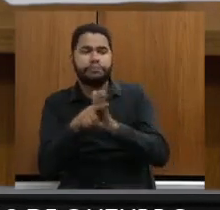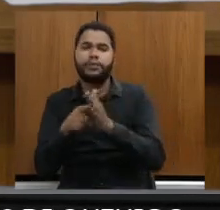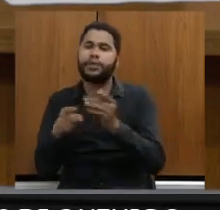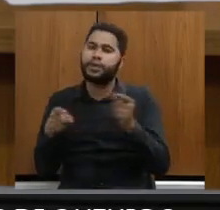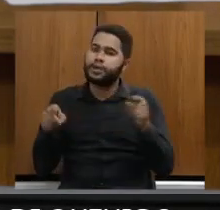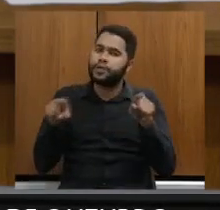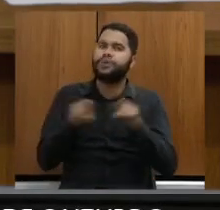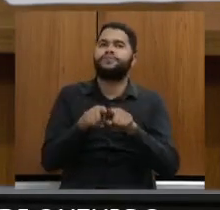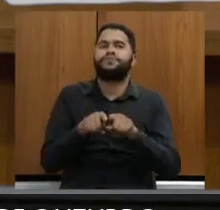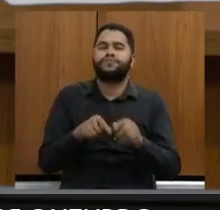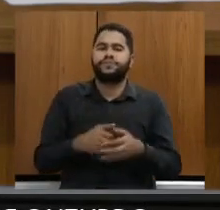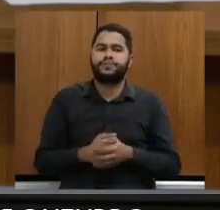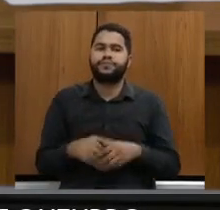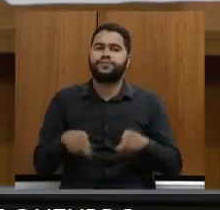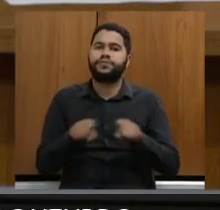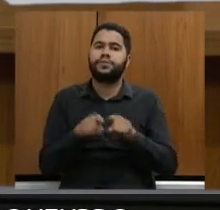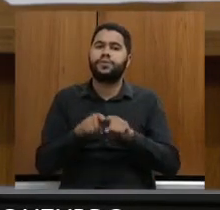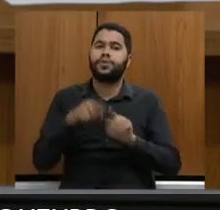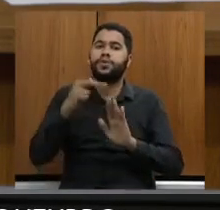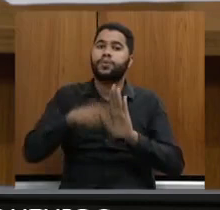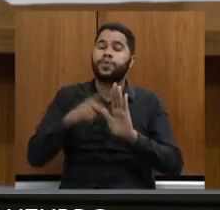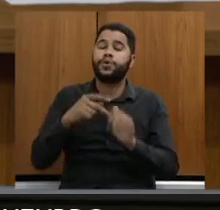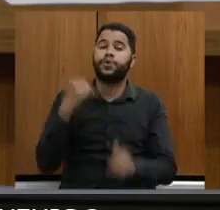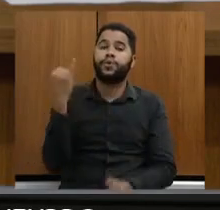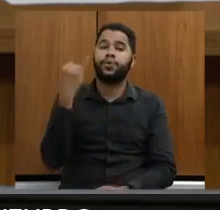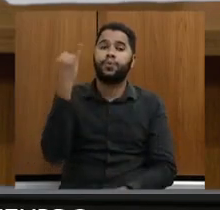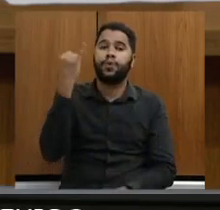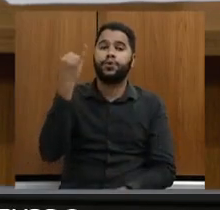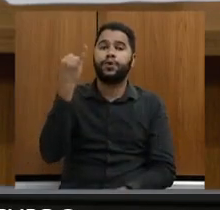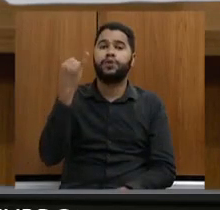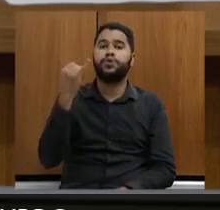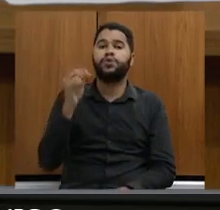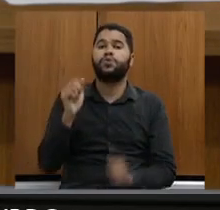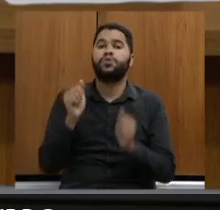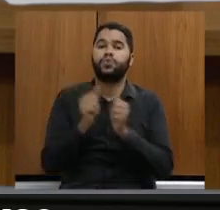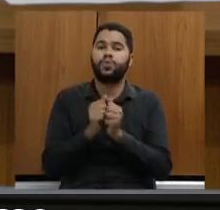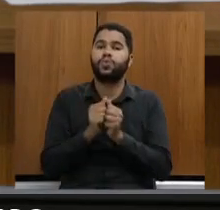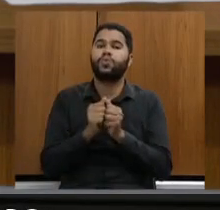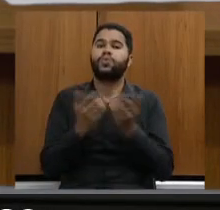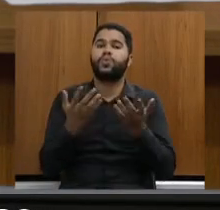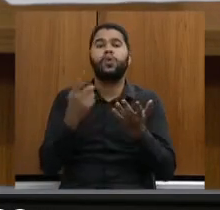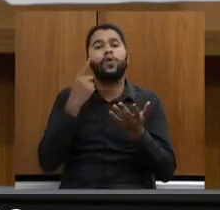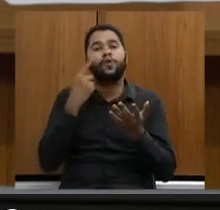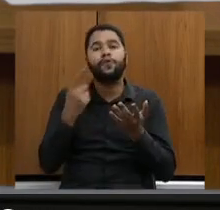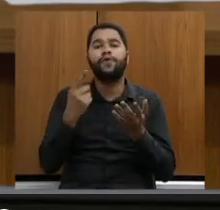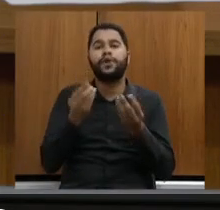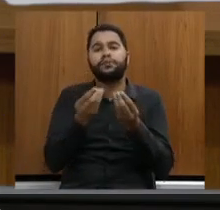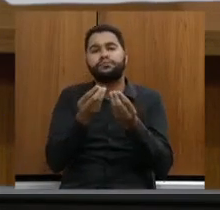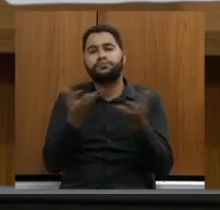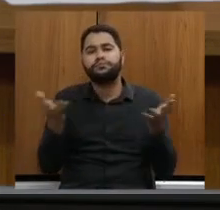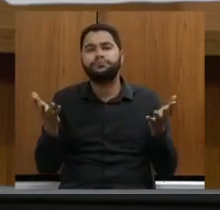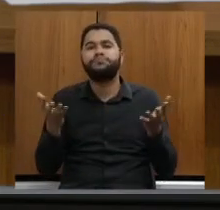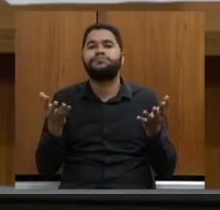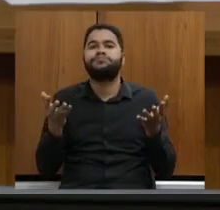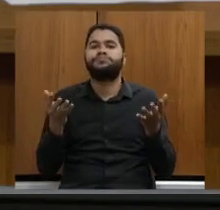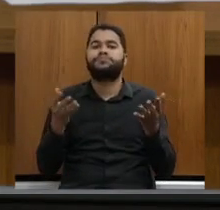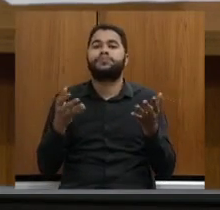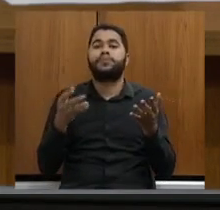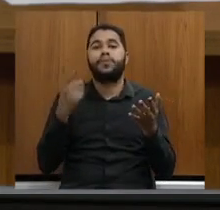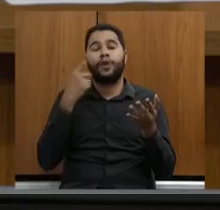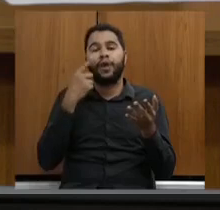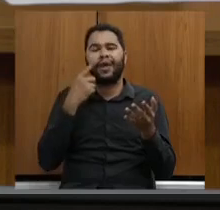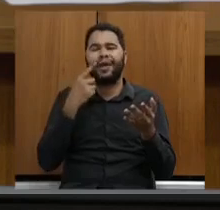estruturante projetos os estamos um projeto importante com cenário aí a certificação de Brucelose tuberculose